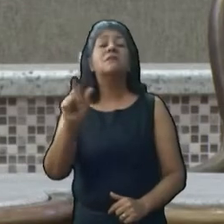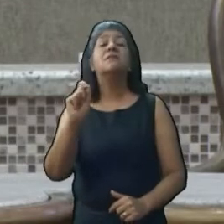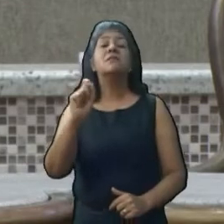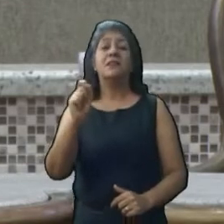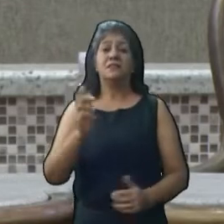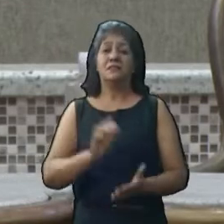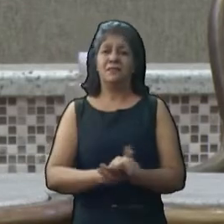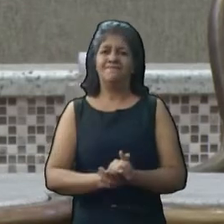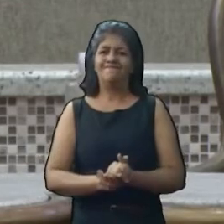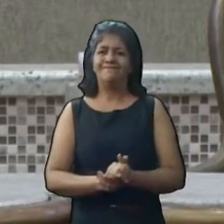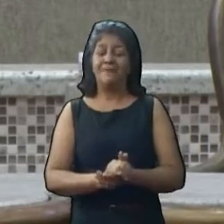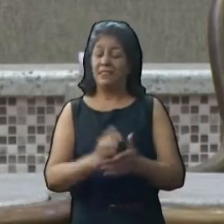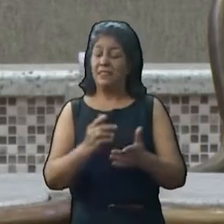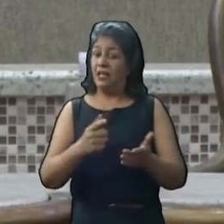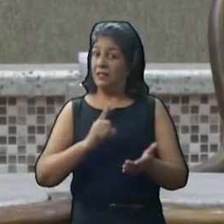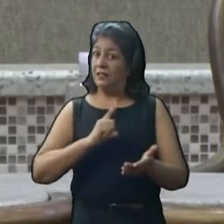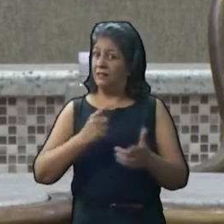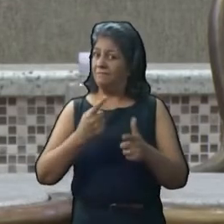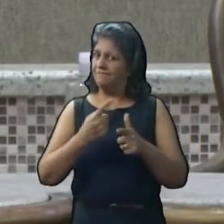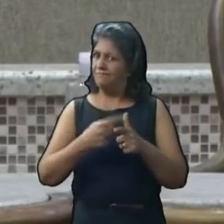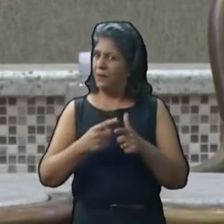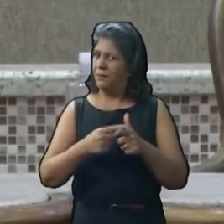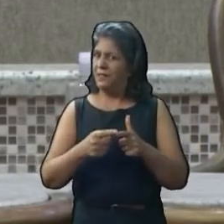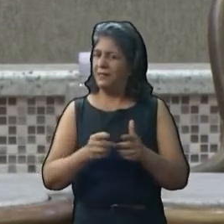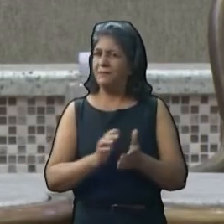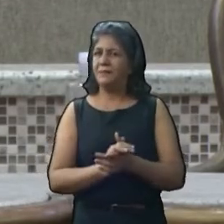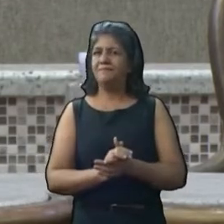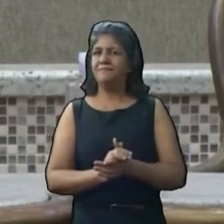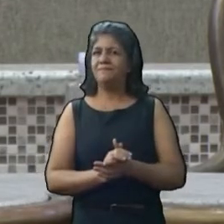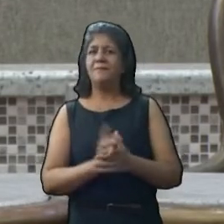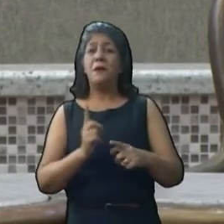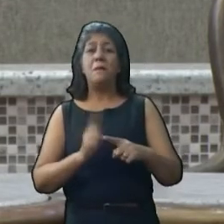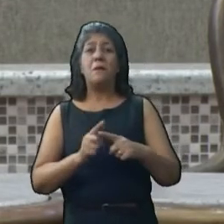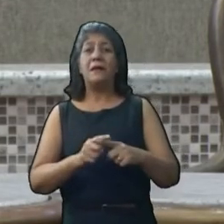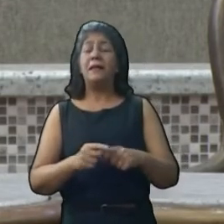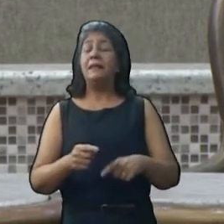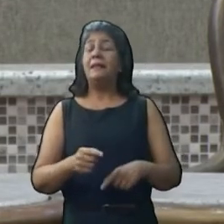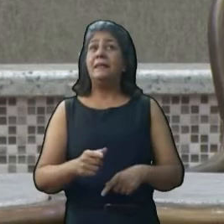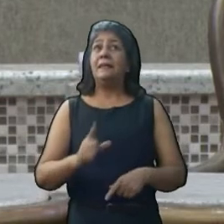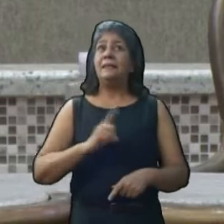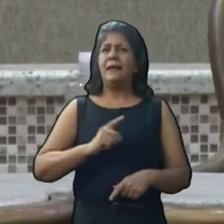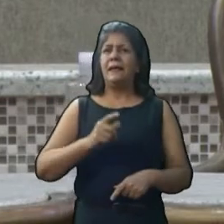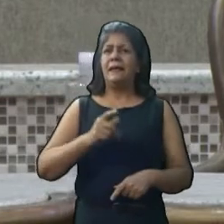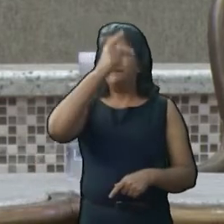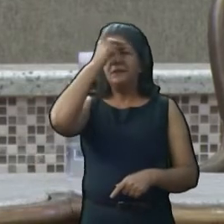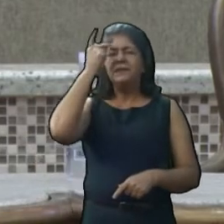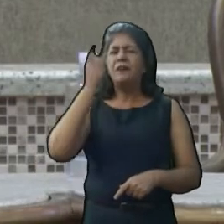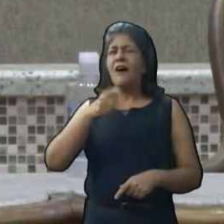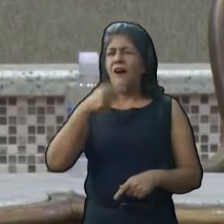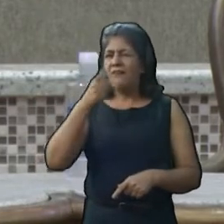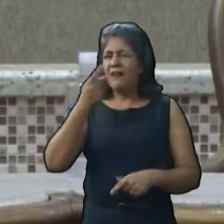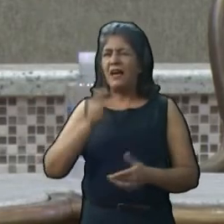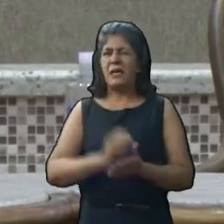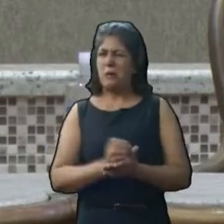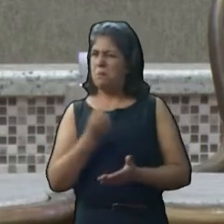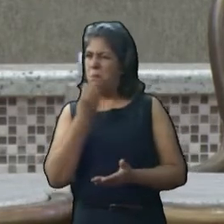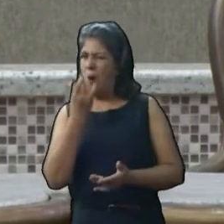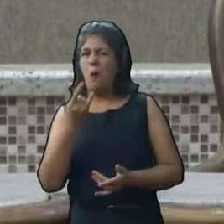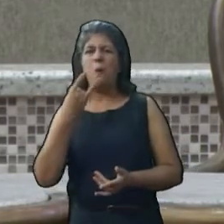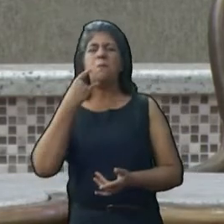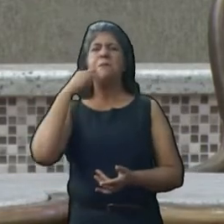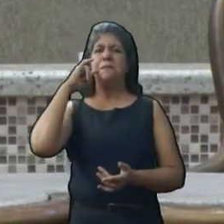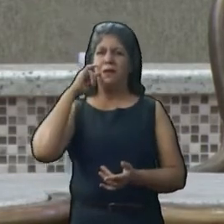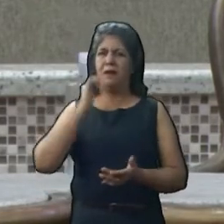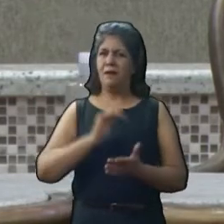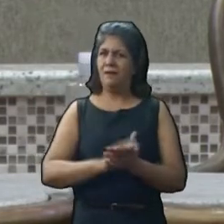alguém diz assim tá mas o vinho álcool estimulante não é martin martin lloyd lloyd